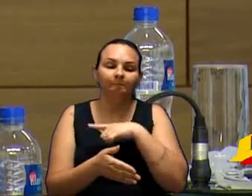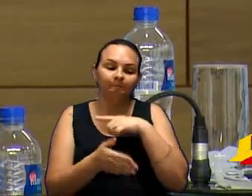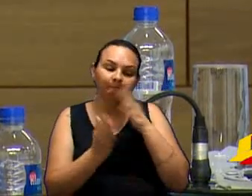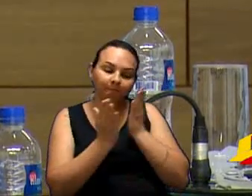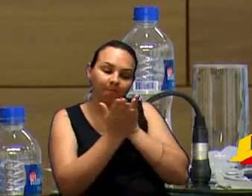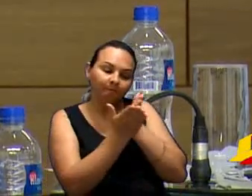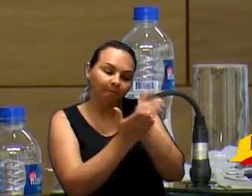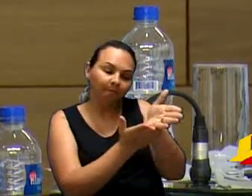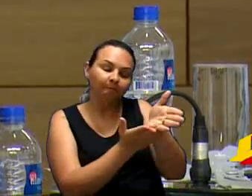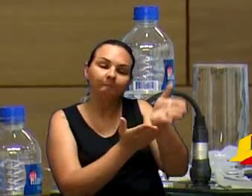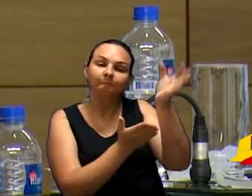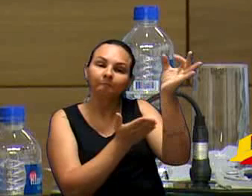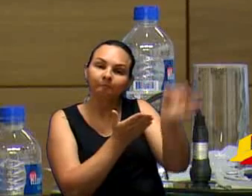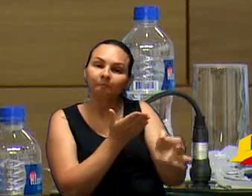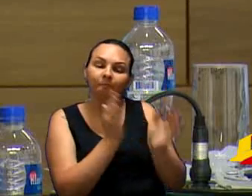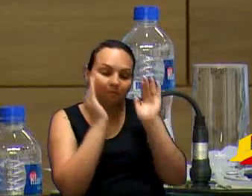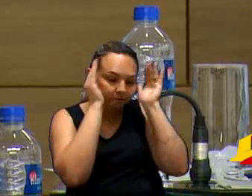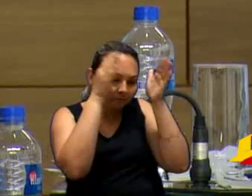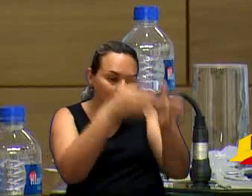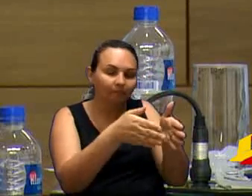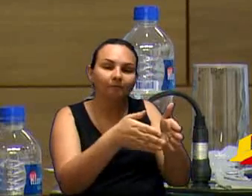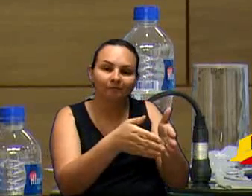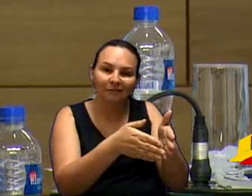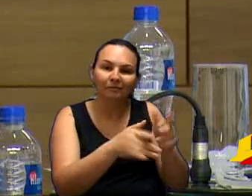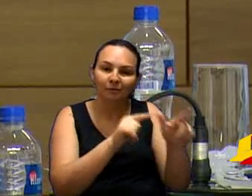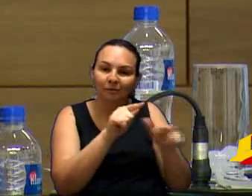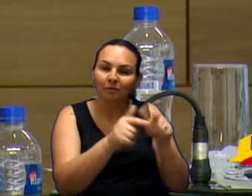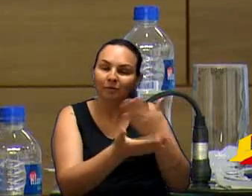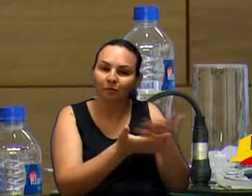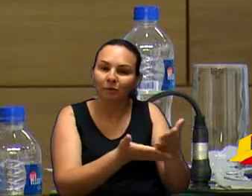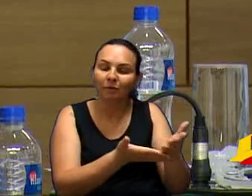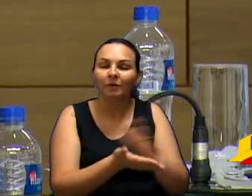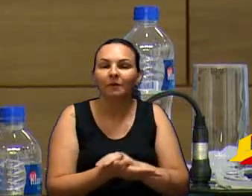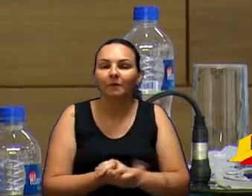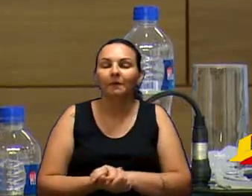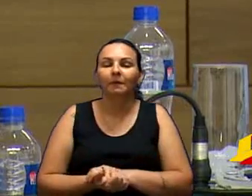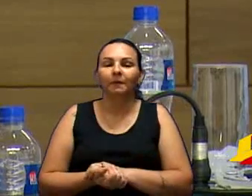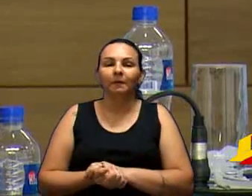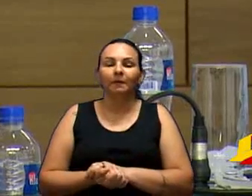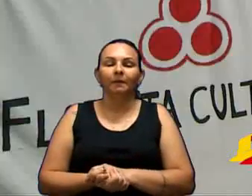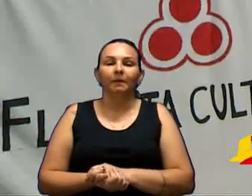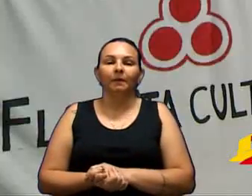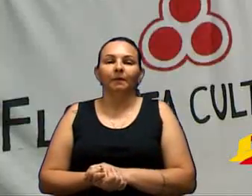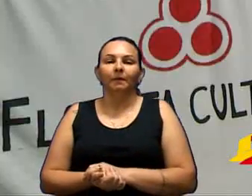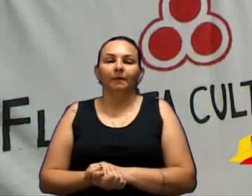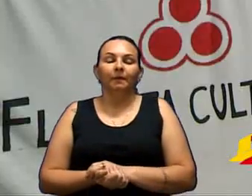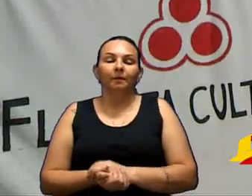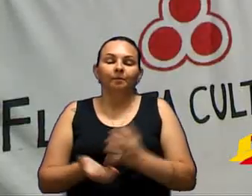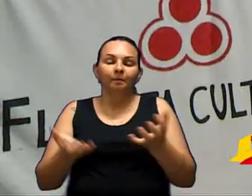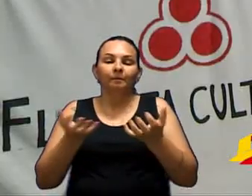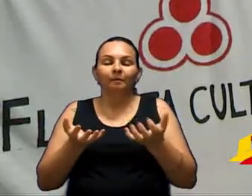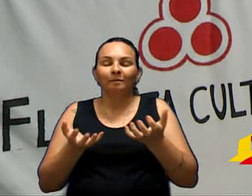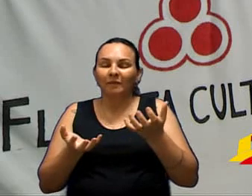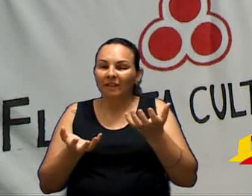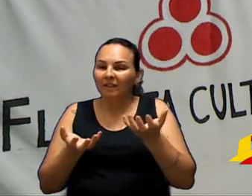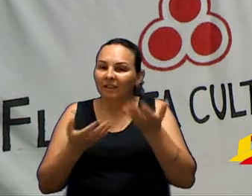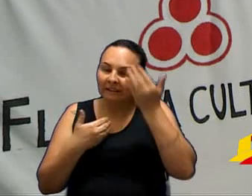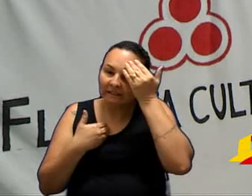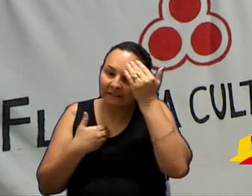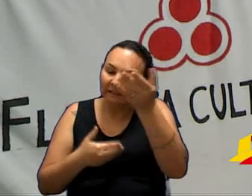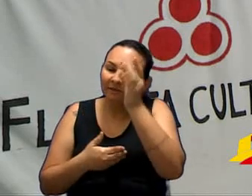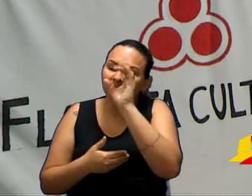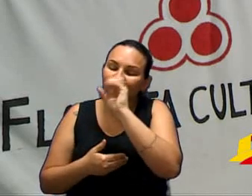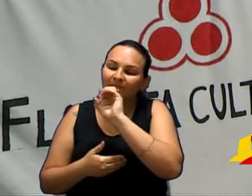empobrecer trabalhar porque senão não é sem dúvida sendo e daí a gente fecha ótimo queria muito agradecer a presença de cada um